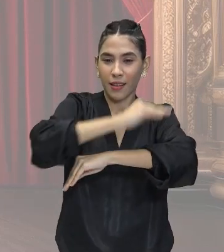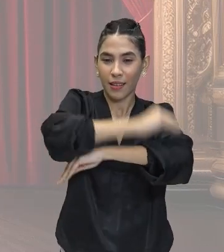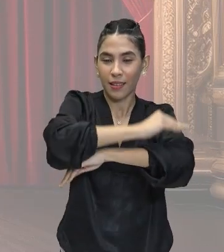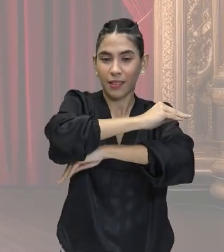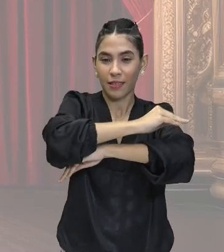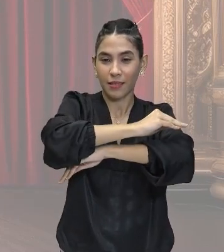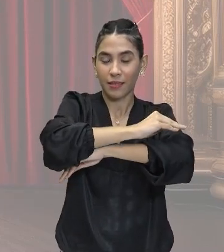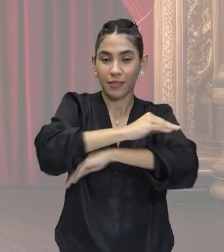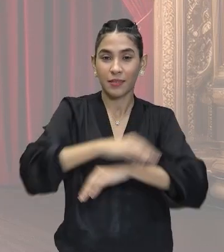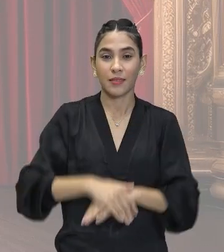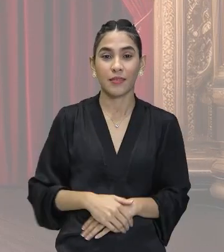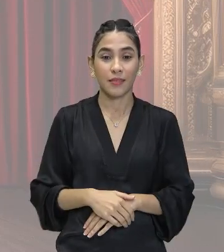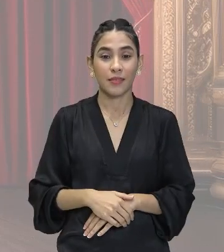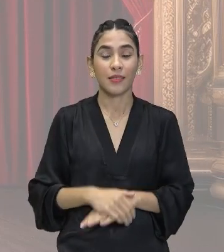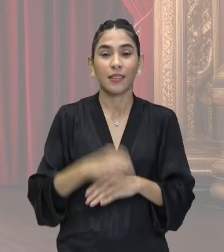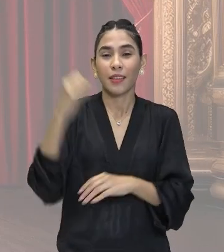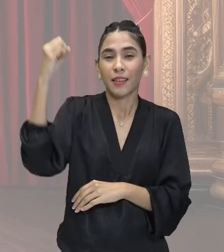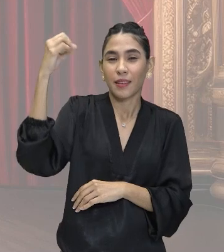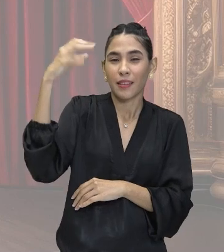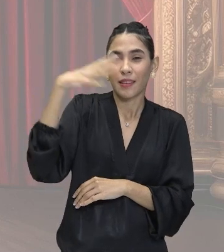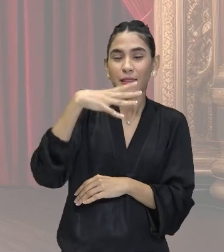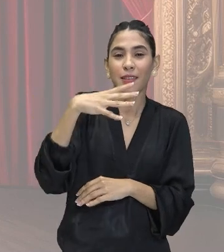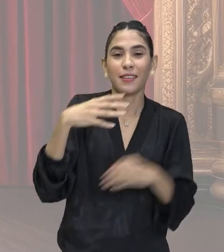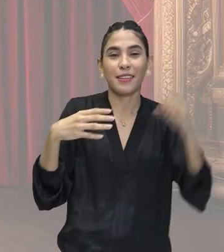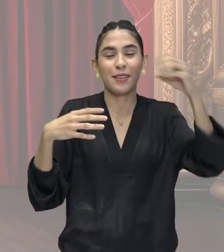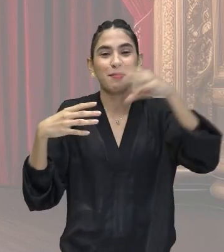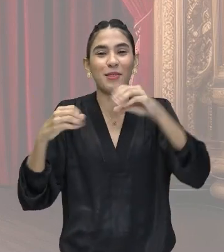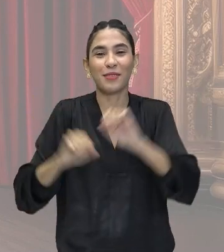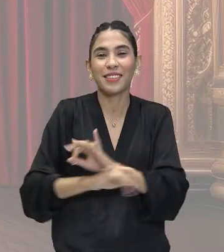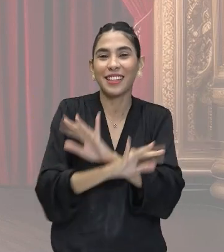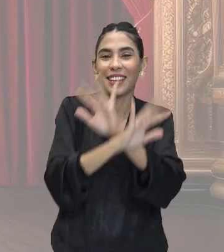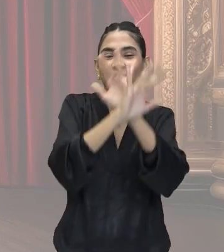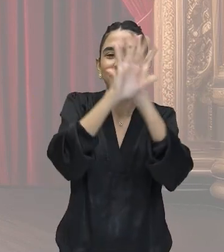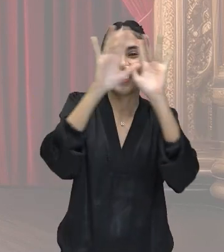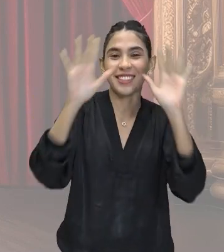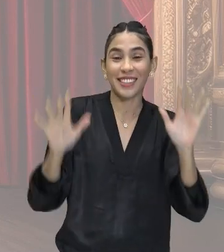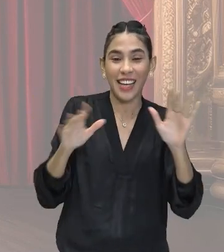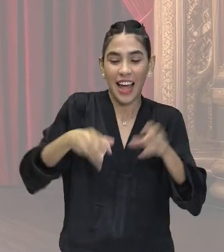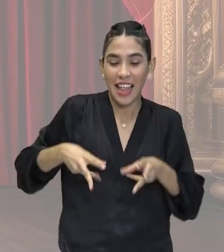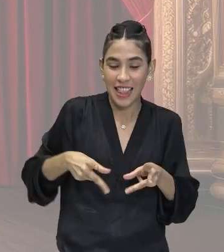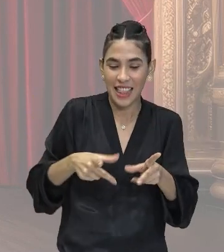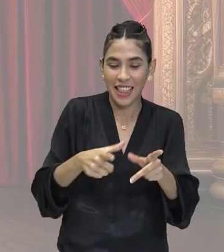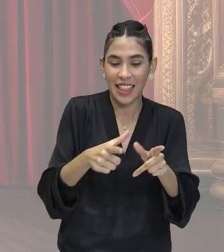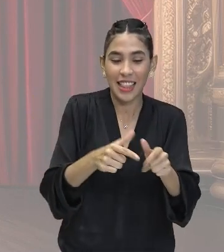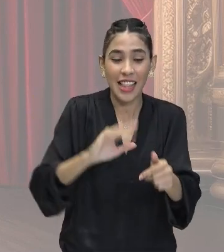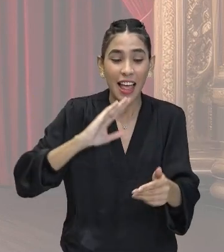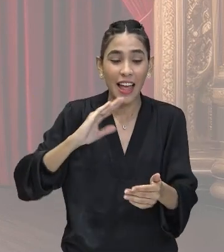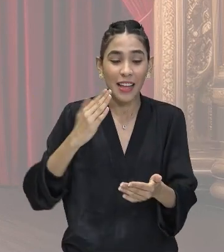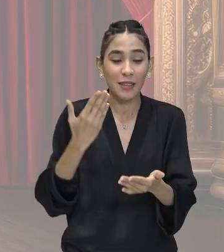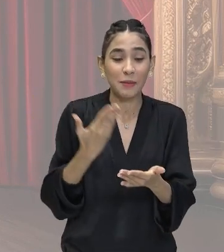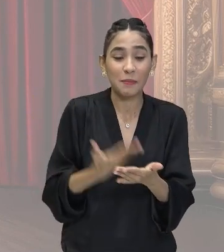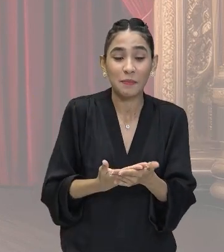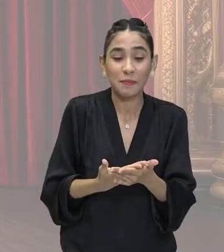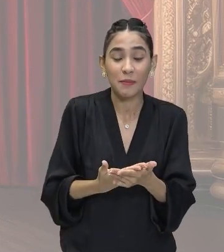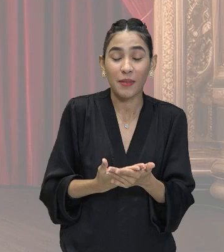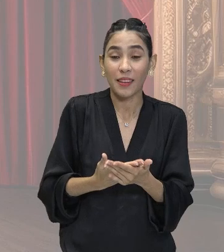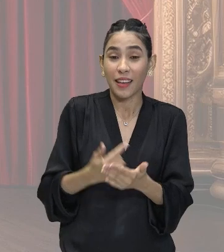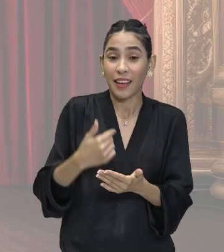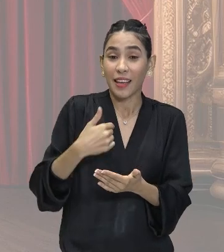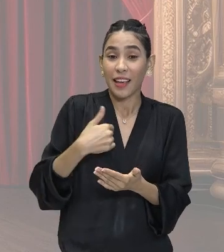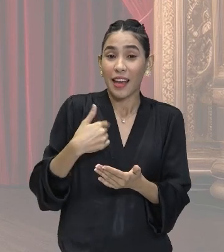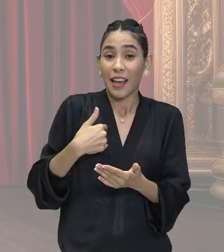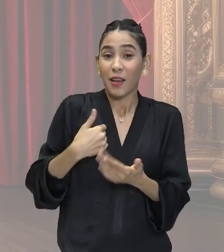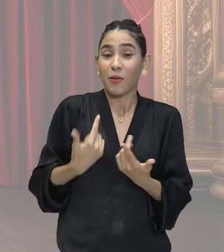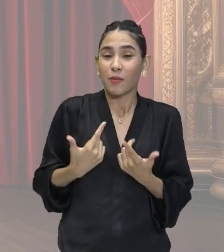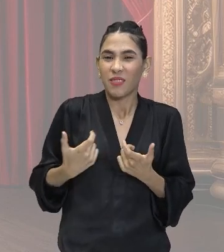sapos. A luz os deslumbra, em ronco que a terra berra o sapo boi. Meu pai foi à